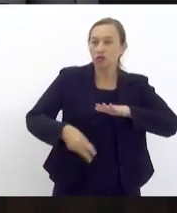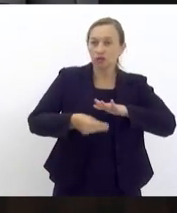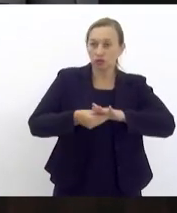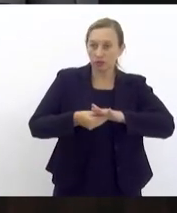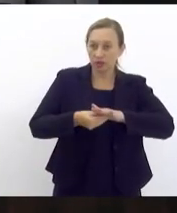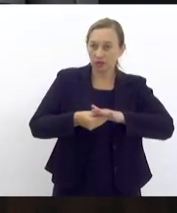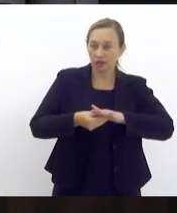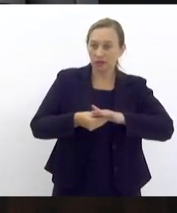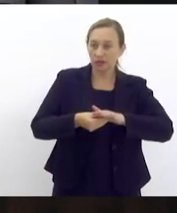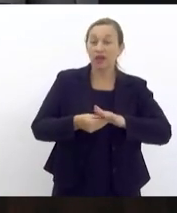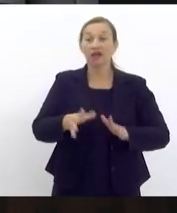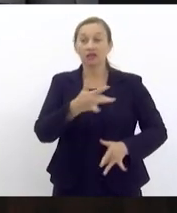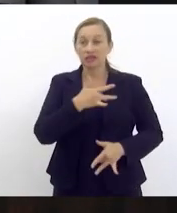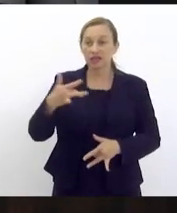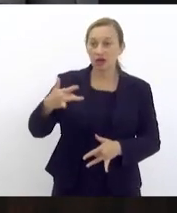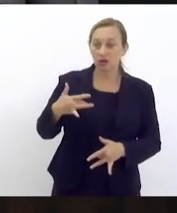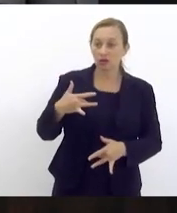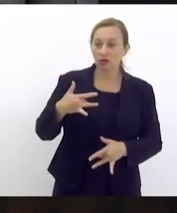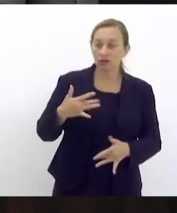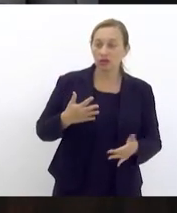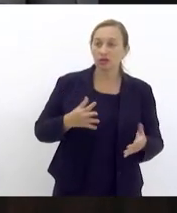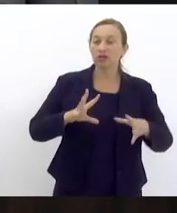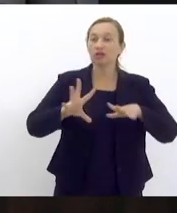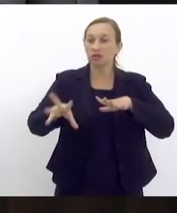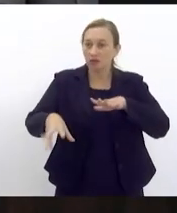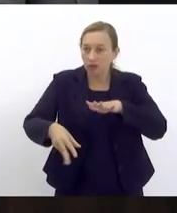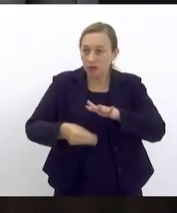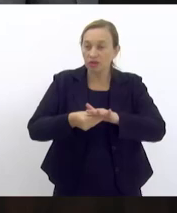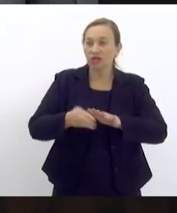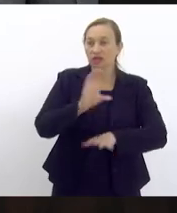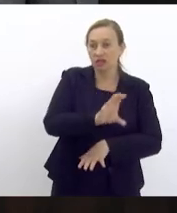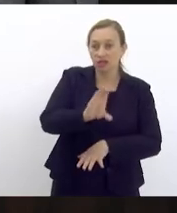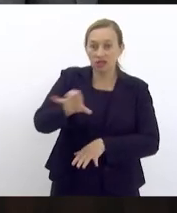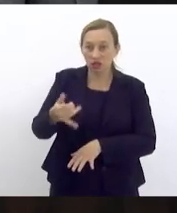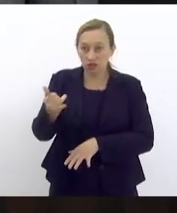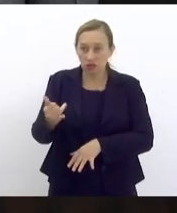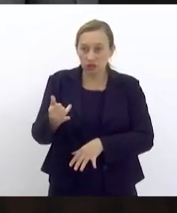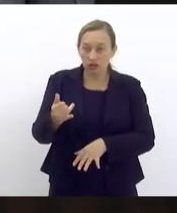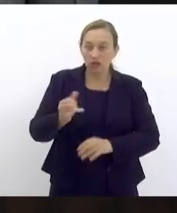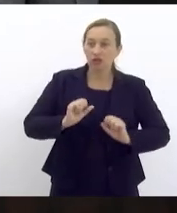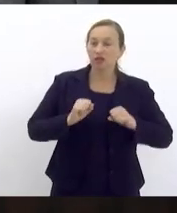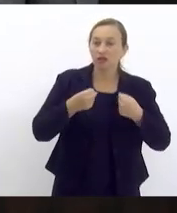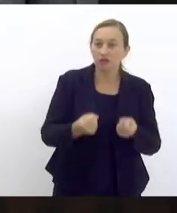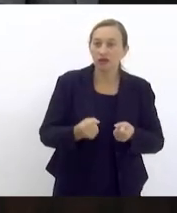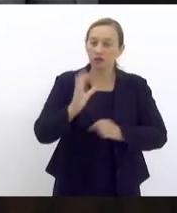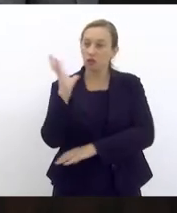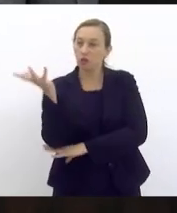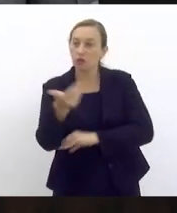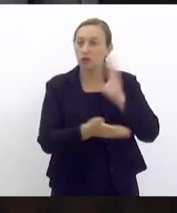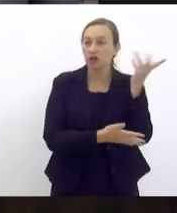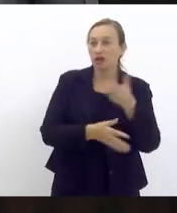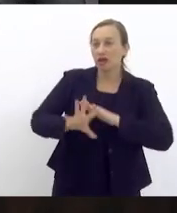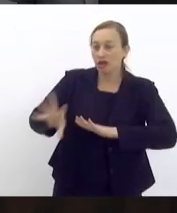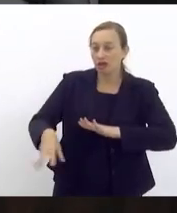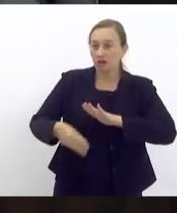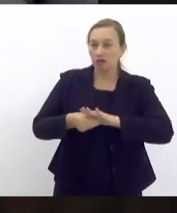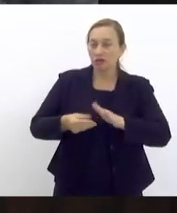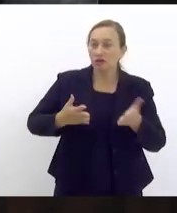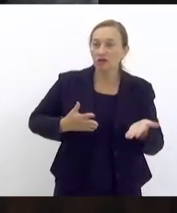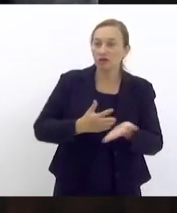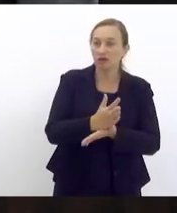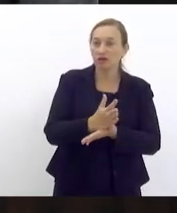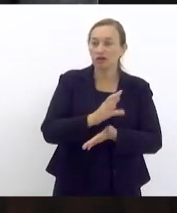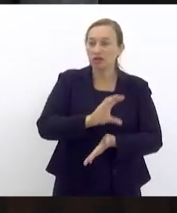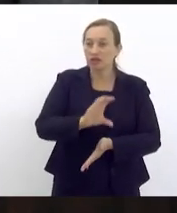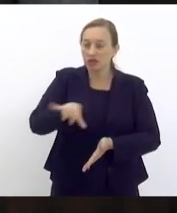emendas de saúde favorável com as emendas da ccj de Defesa do meio ambiente favorável com as emendas da ccj